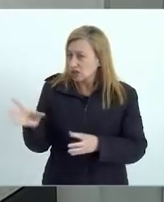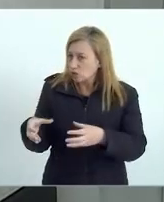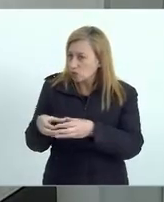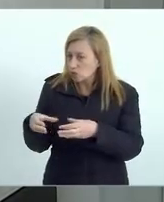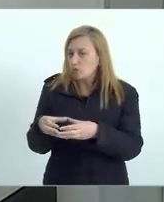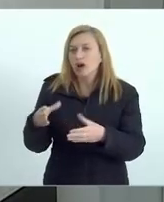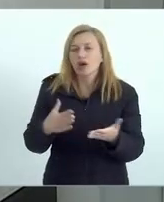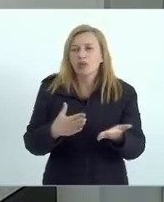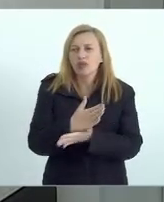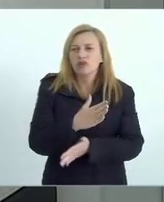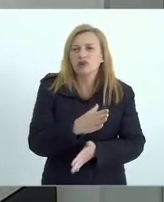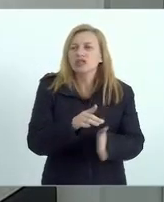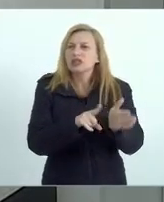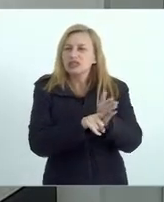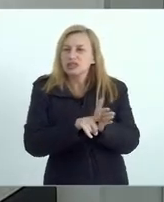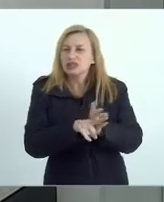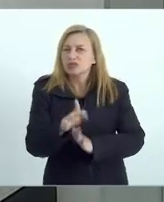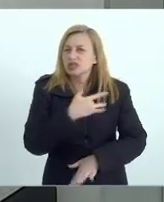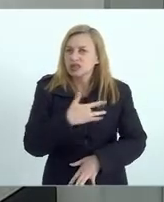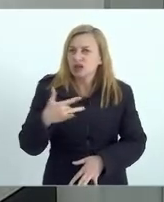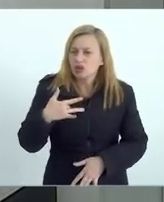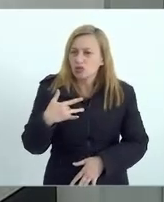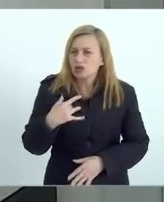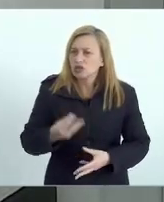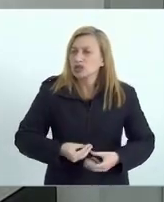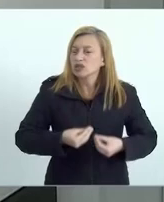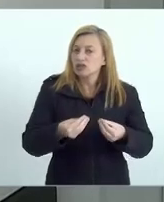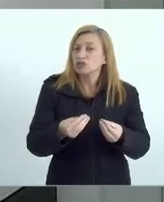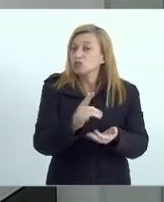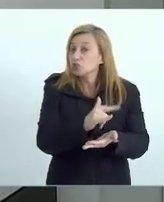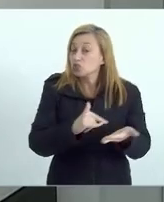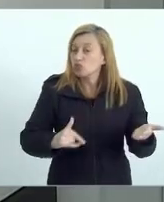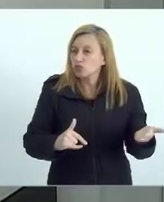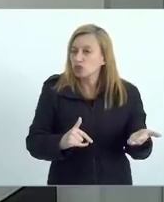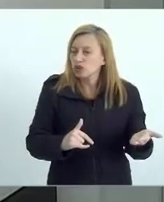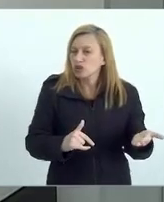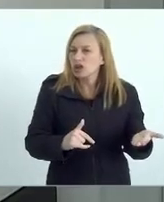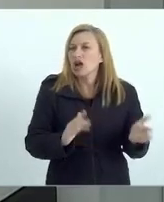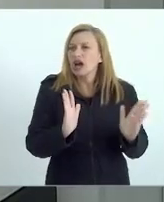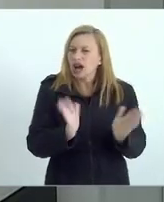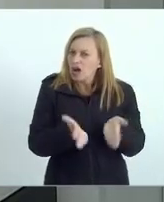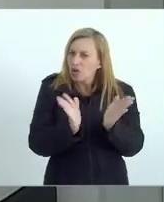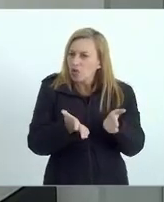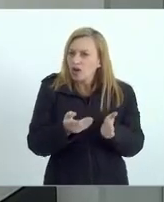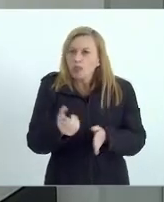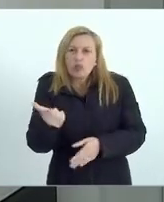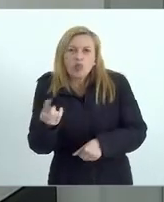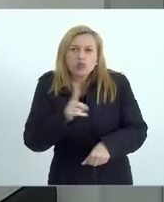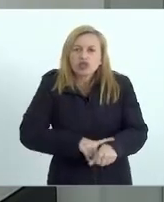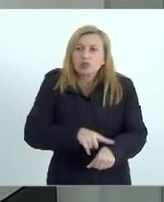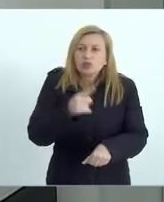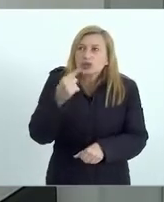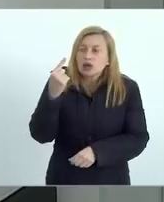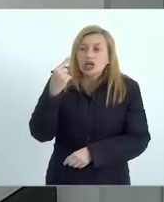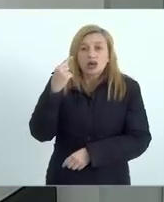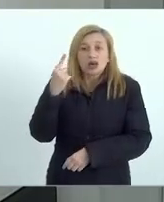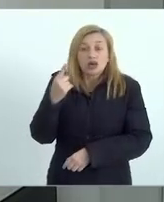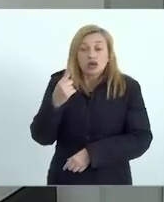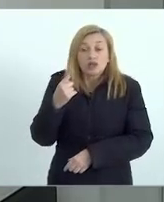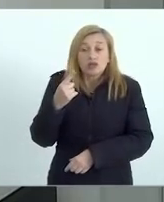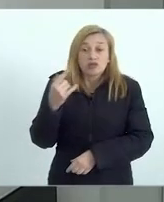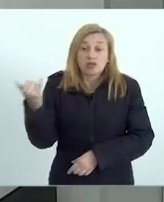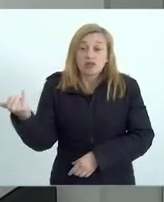vamos aprovado no exame de saúde e entregamos os documentos aí vieram agora pouco tempo a gente descobrir o que